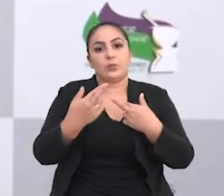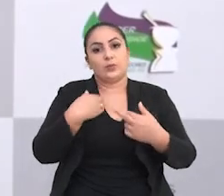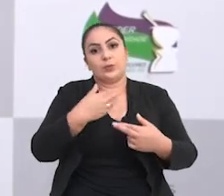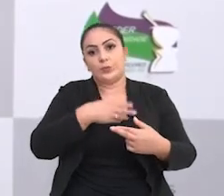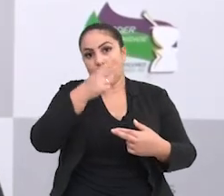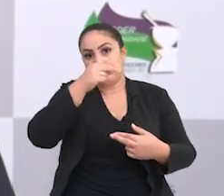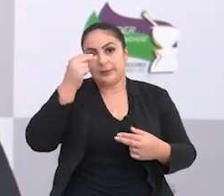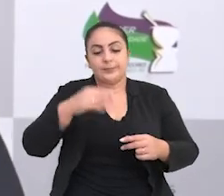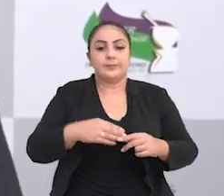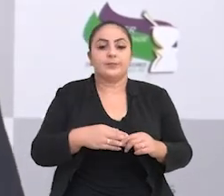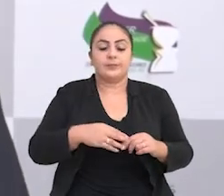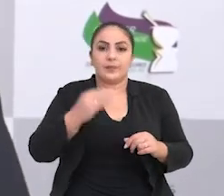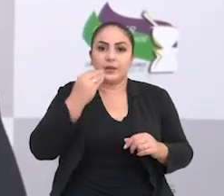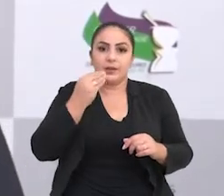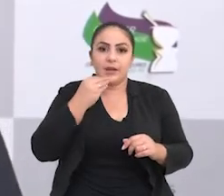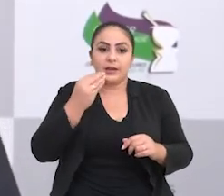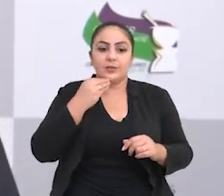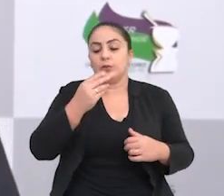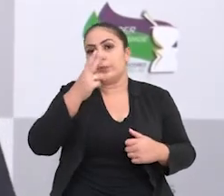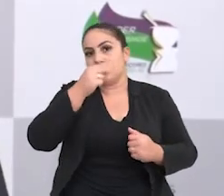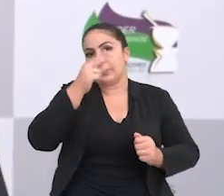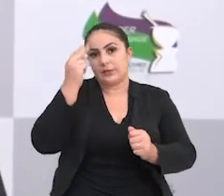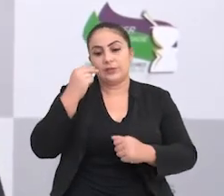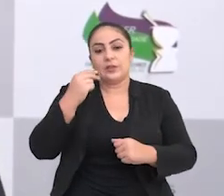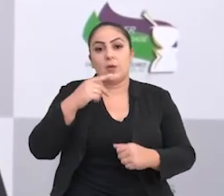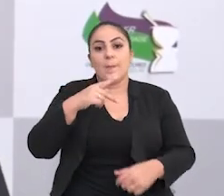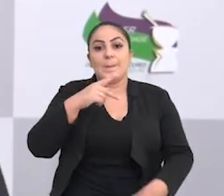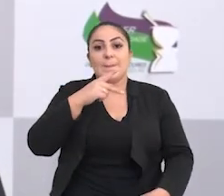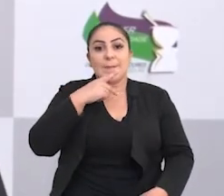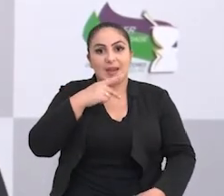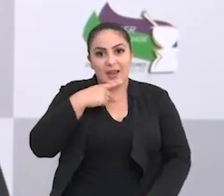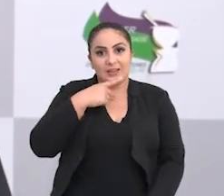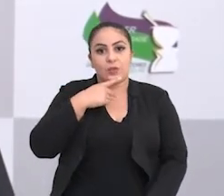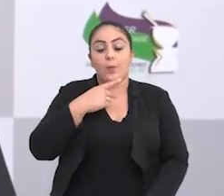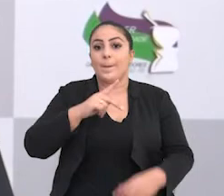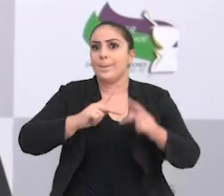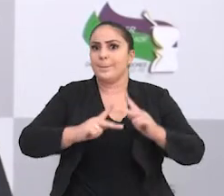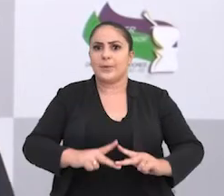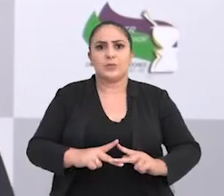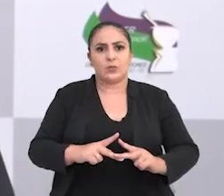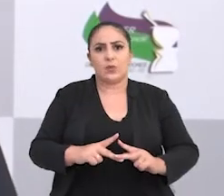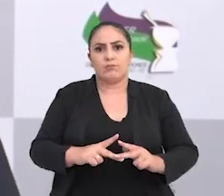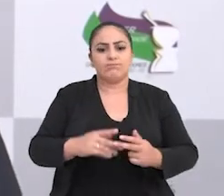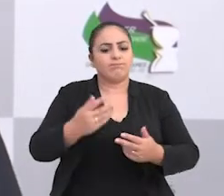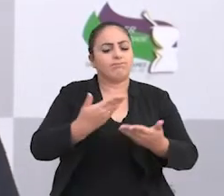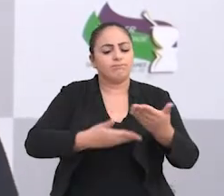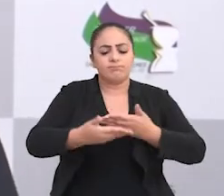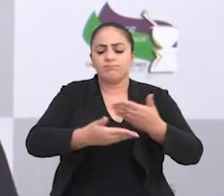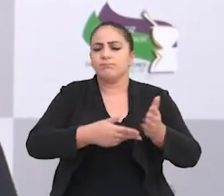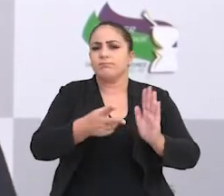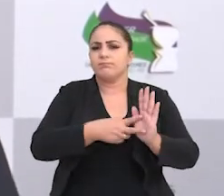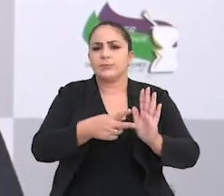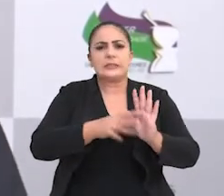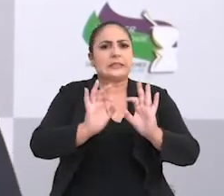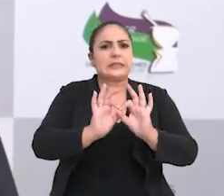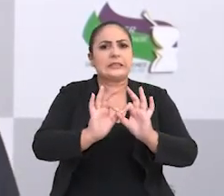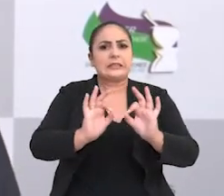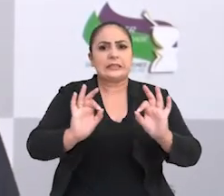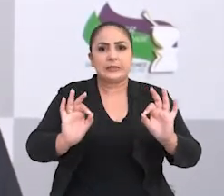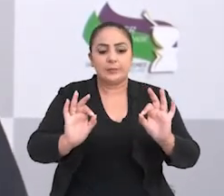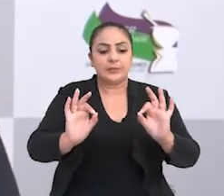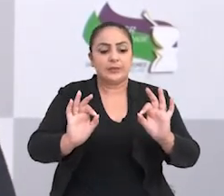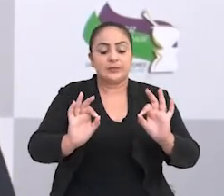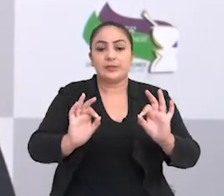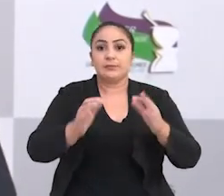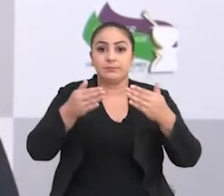com o nosso Poder Executivo, através aí do prefeito Pedro Almeida, uma pessoa atenciosa,